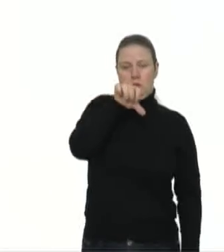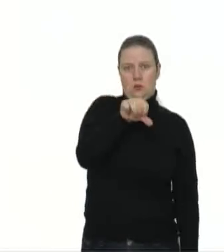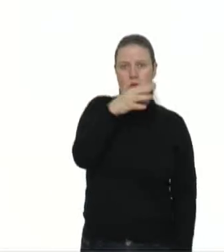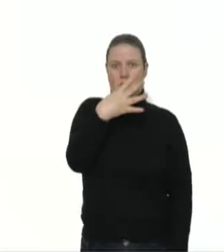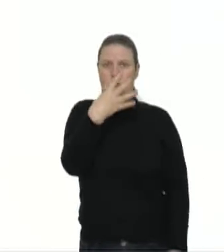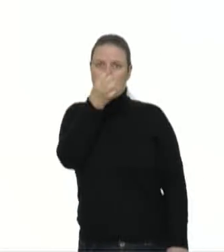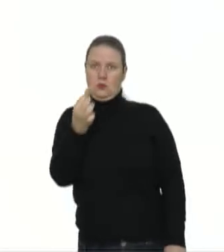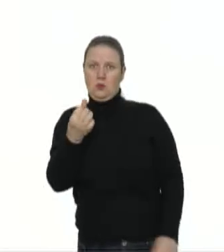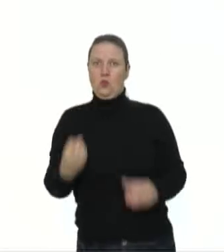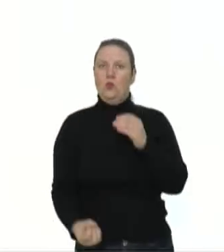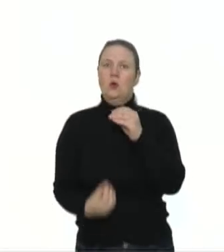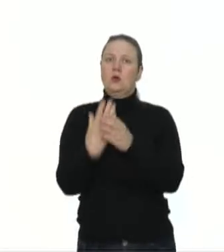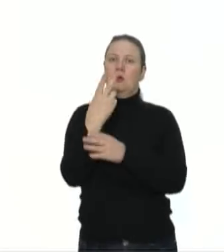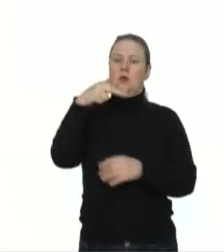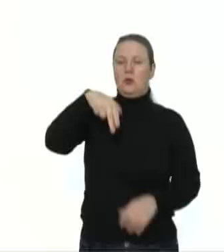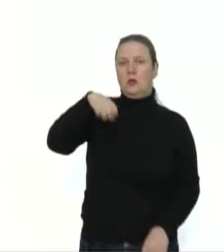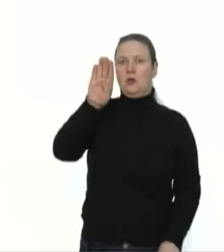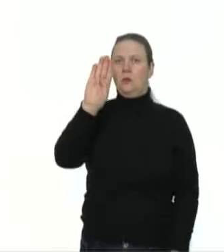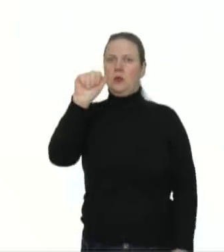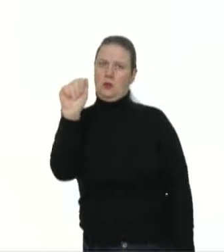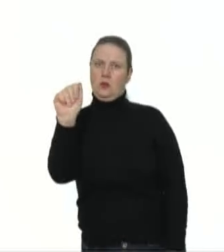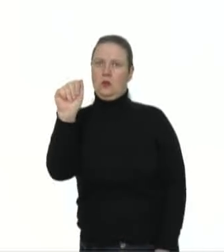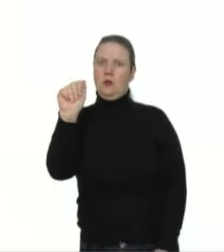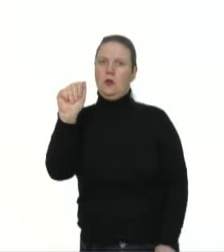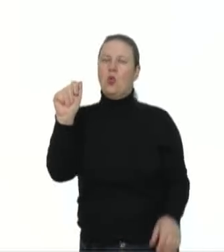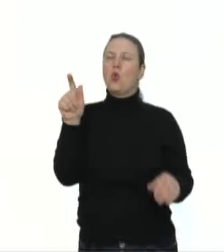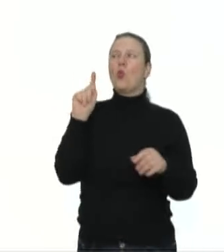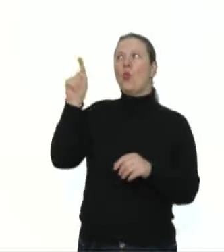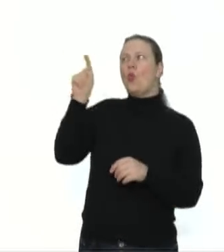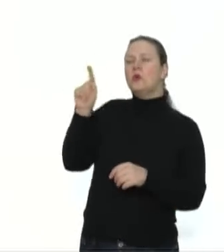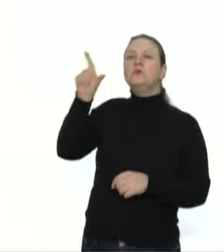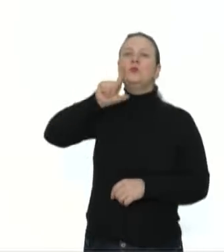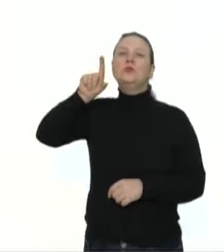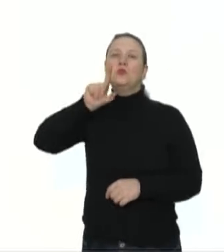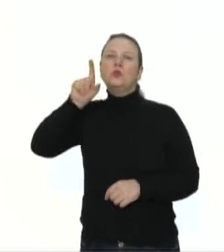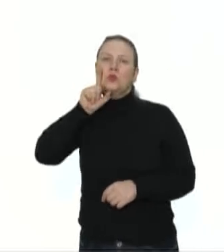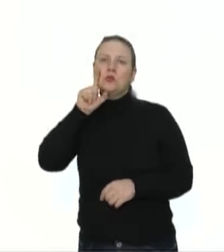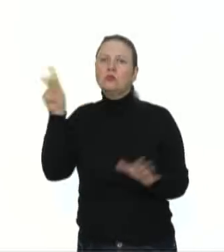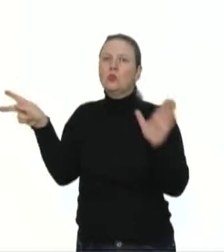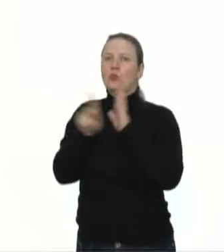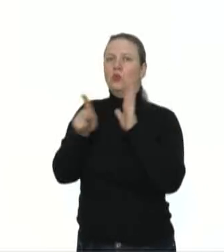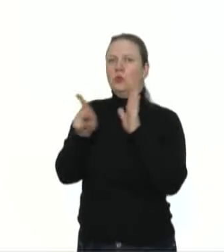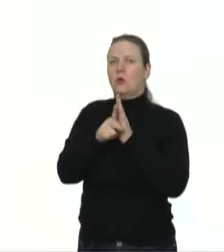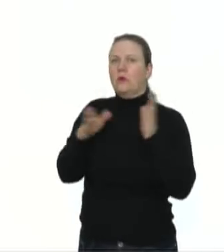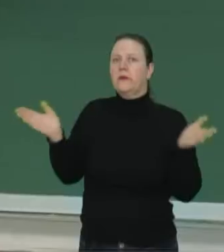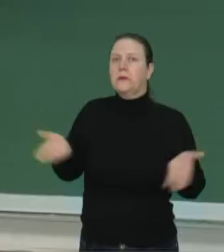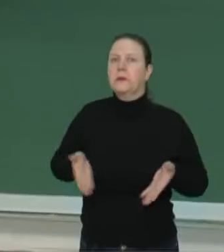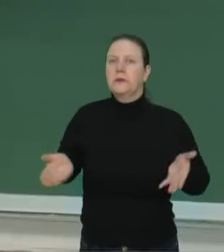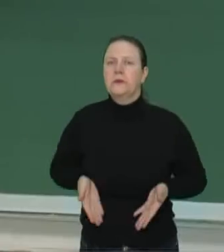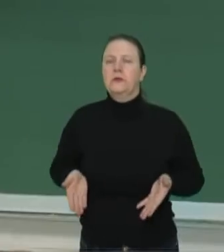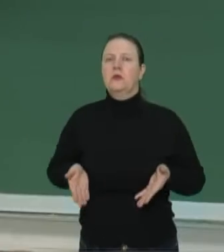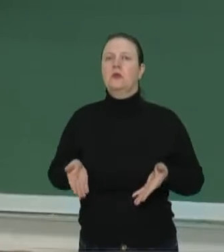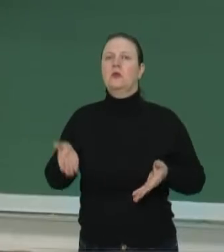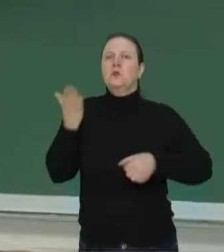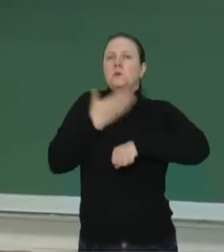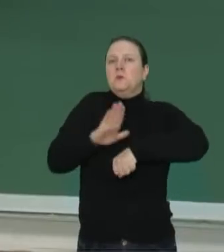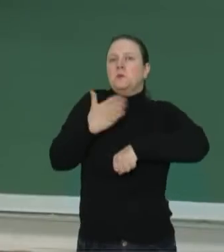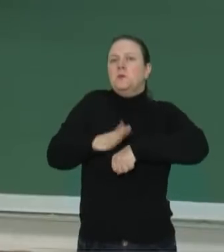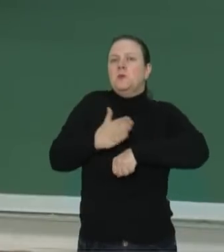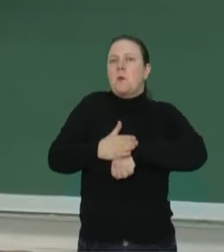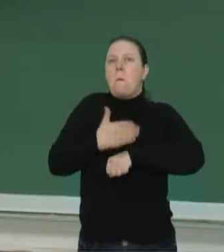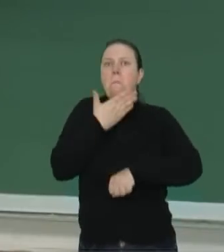foi criada a NBA, a Liga de Basquete dos Estados Unidos, considerado hoje aonde se joga